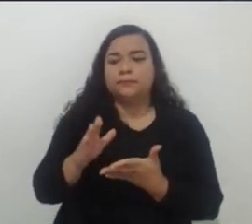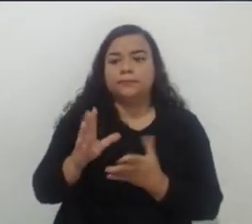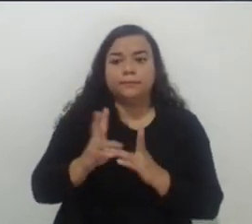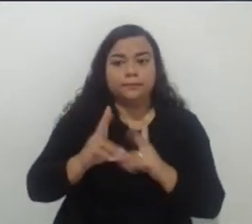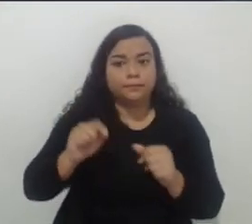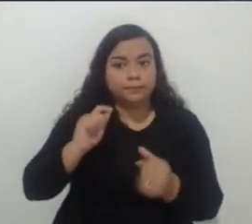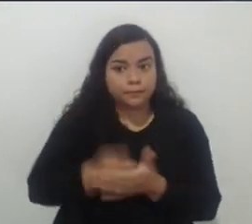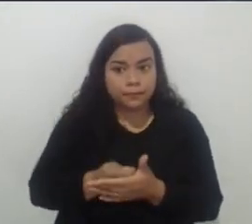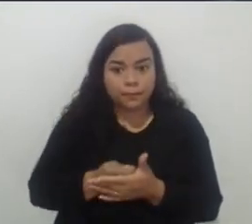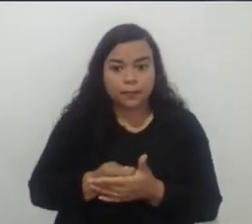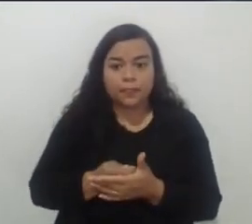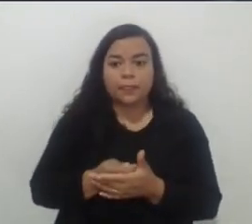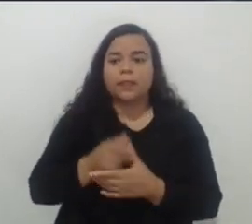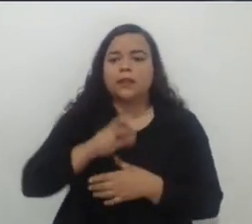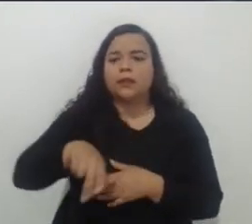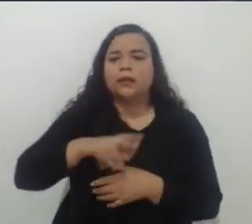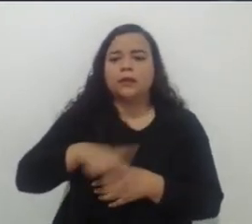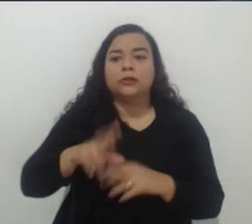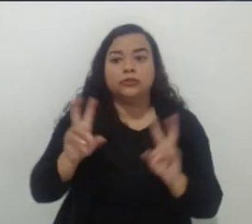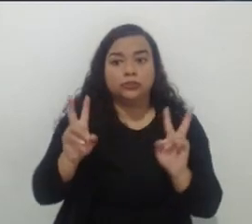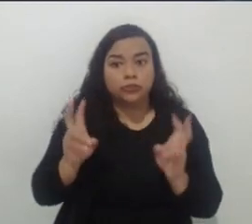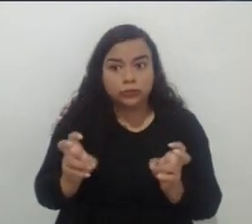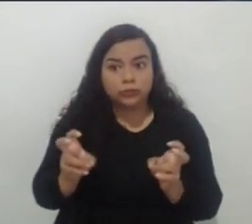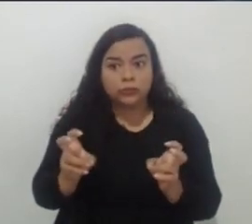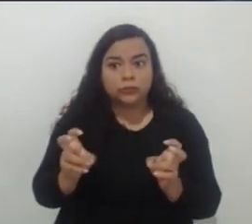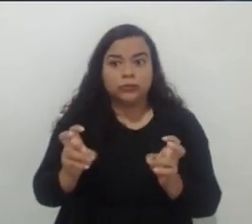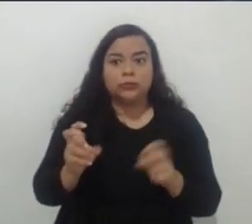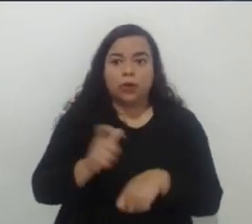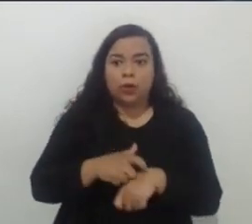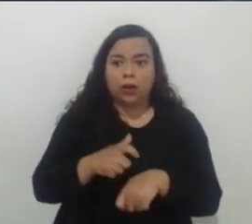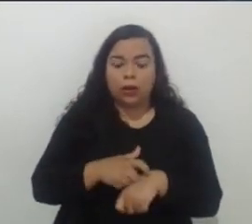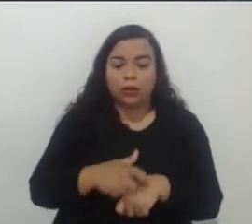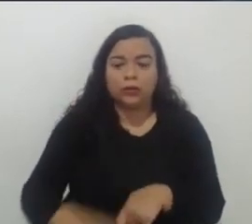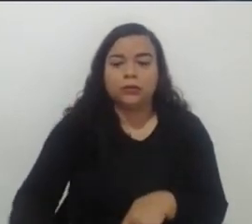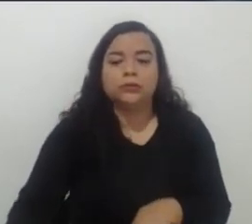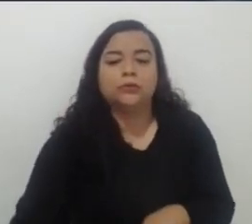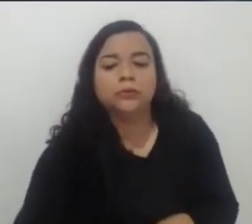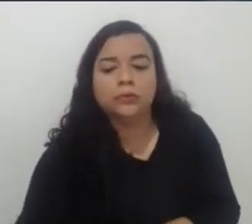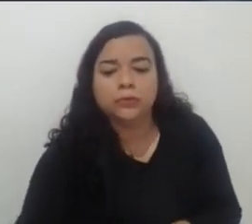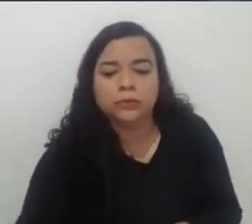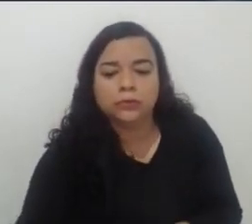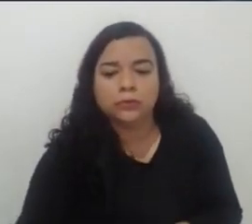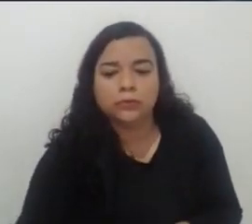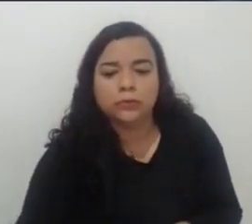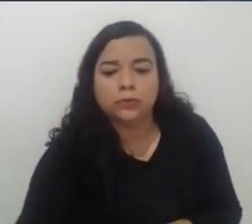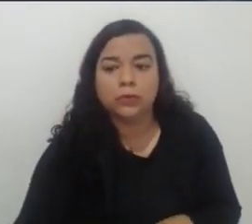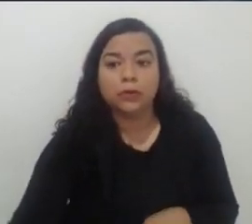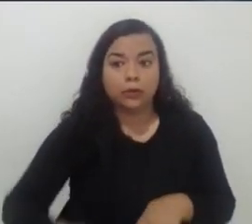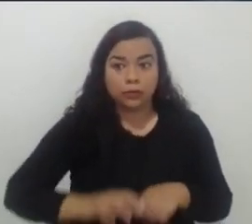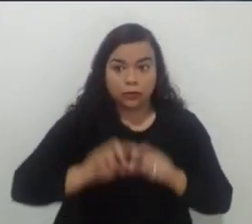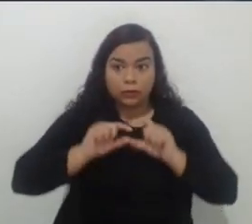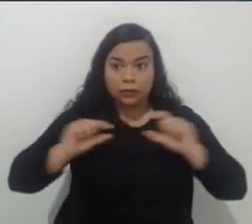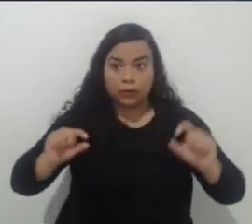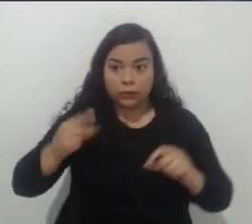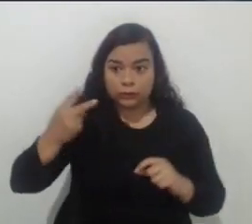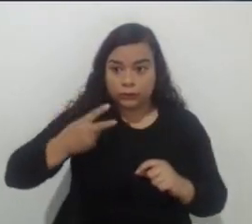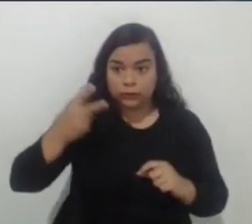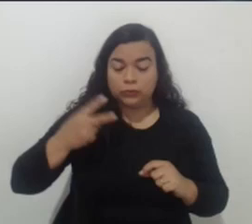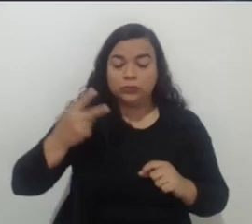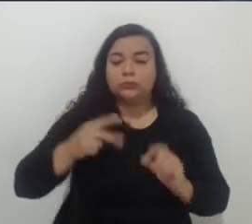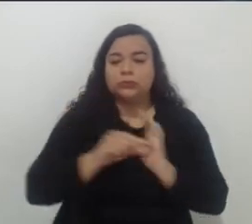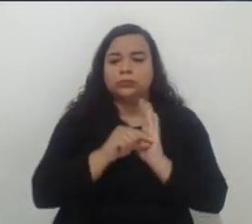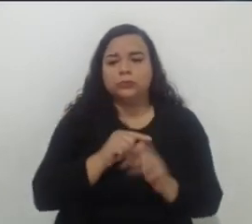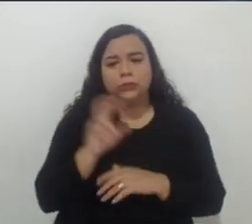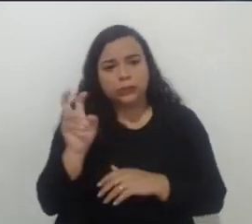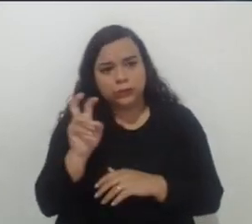título de honorários, segundo a cláusula segunda, parágrafos 5º e 6º, acordo entre as